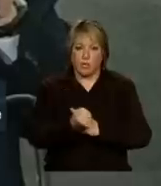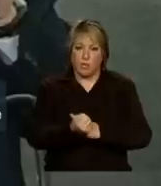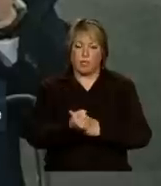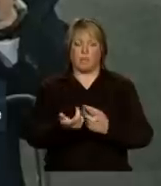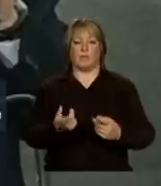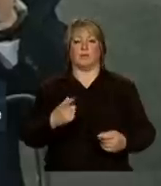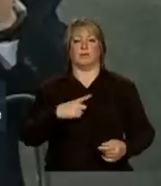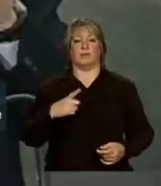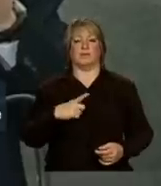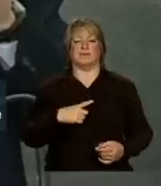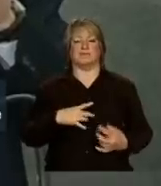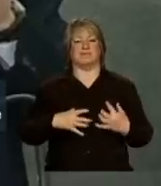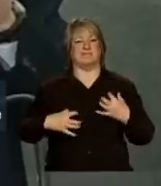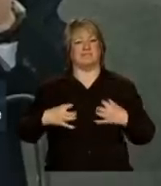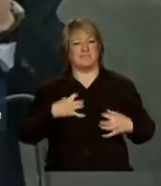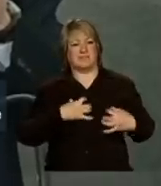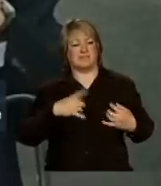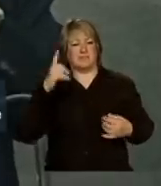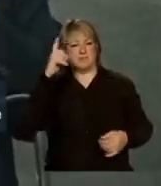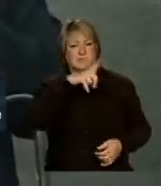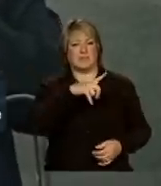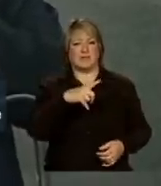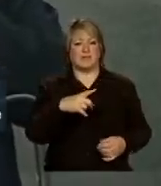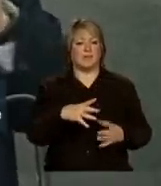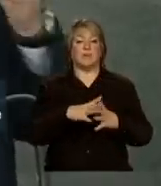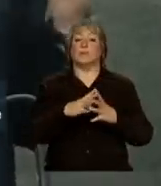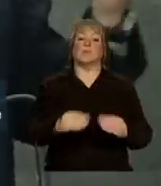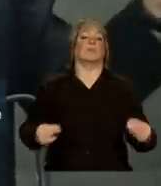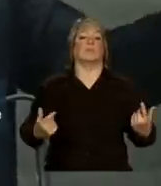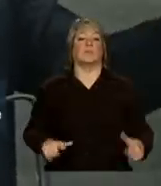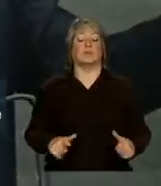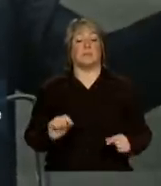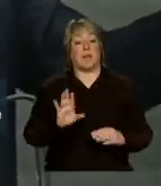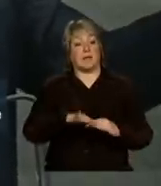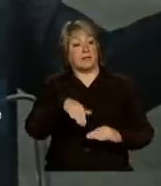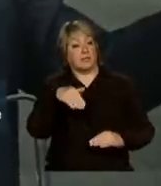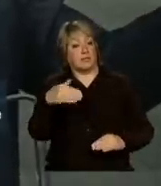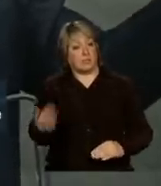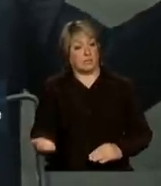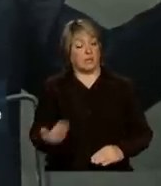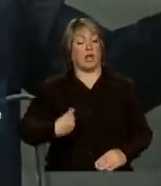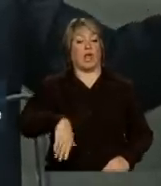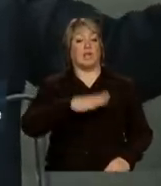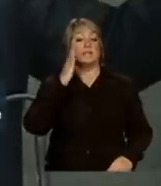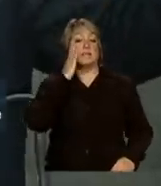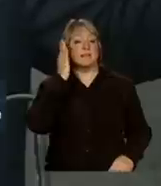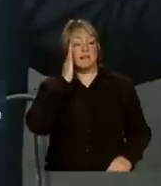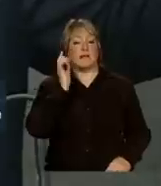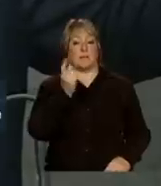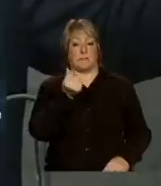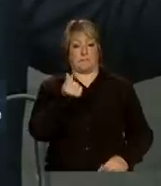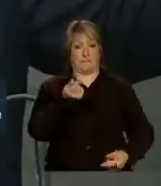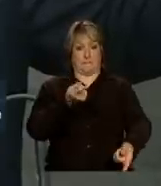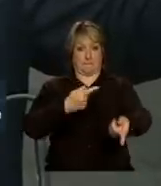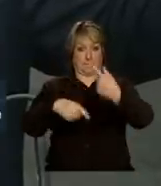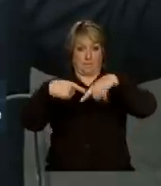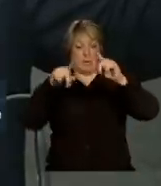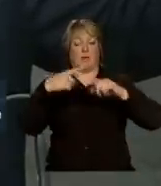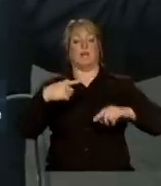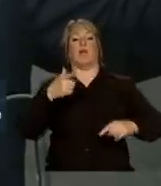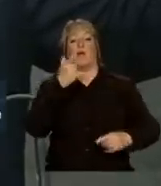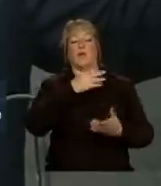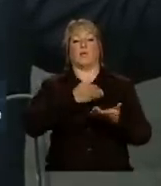terrivelmente angustiante como não resolvido né e de outro lado nós sabemos que a prosperidade passa pelo nosso